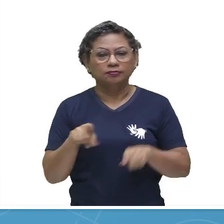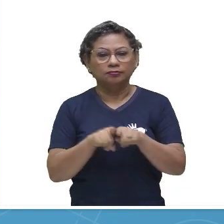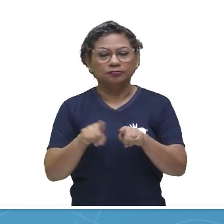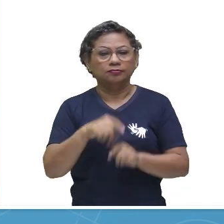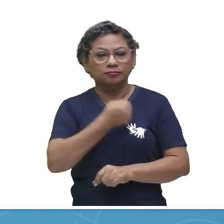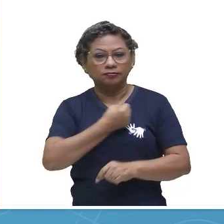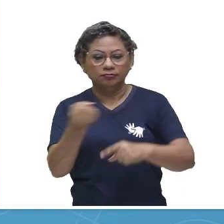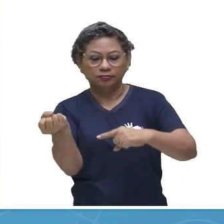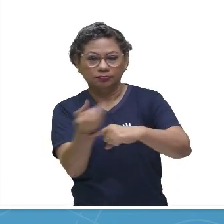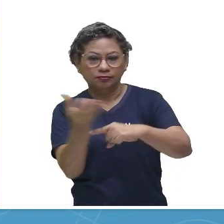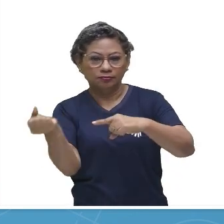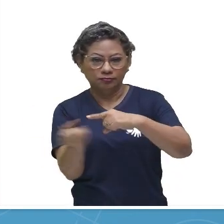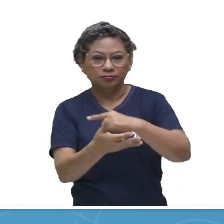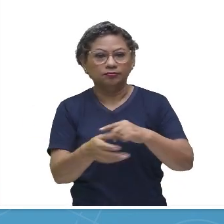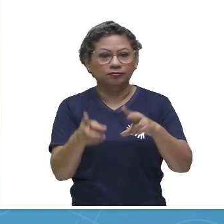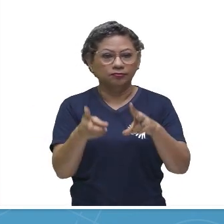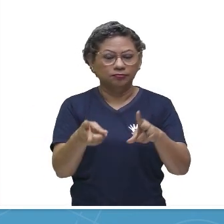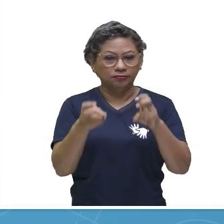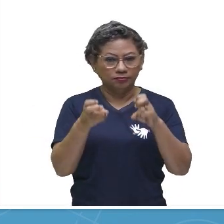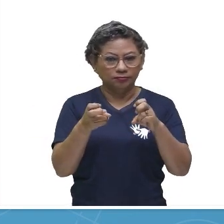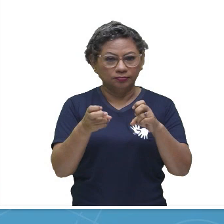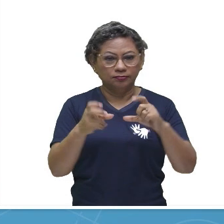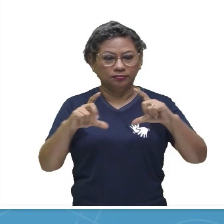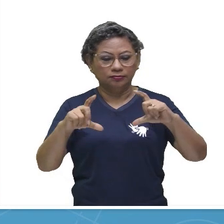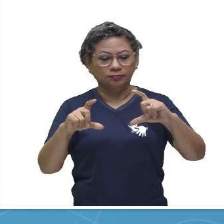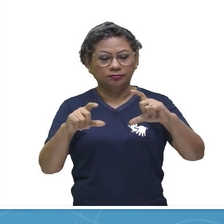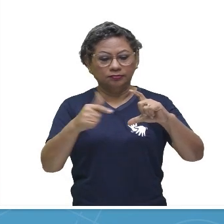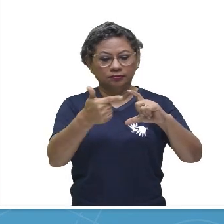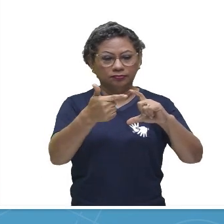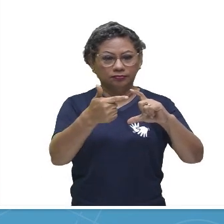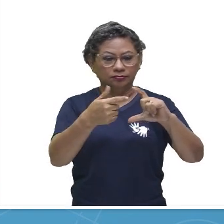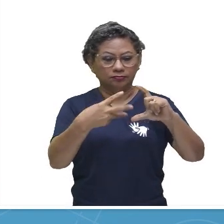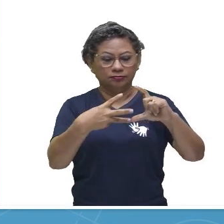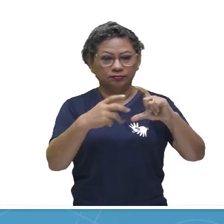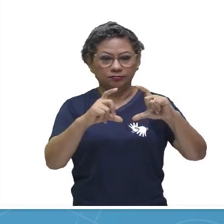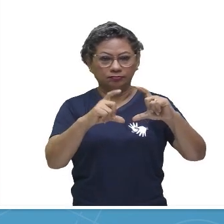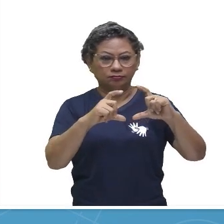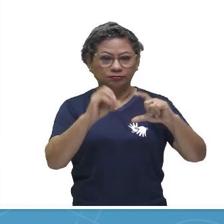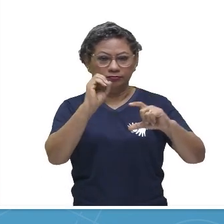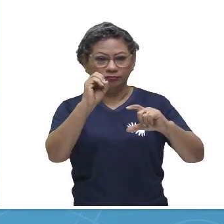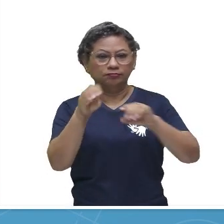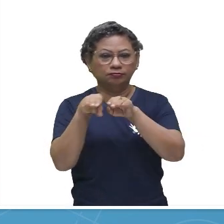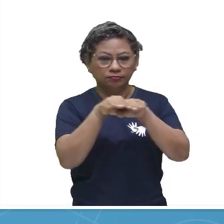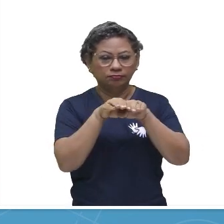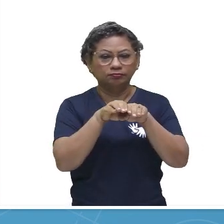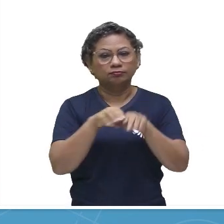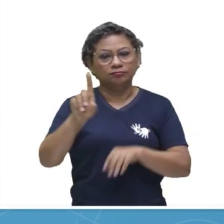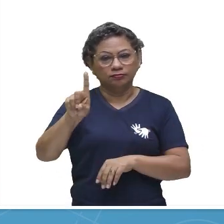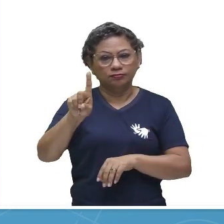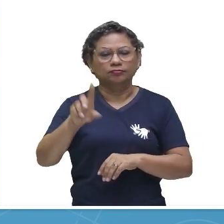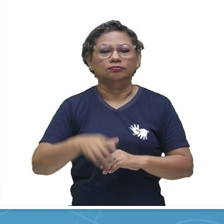se eu tenho 2/3 elevado a zero, isso daqui também é igual a 1. Isso é uma pergunta que também poderia ficar aqui